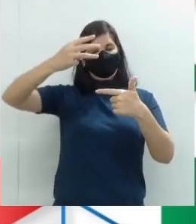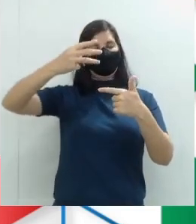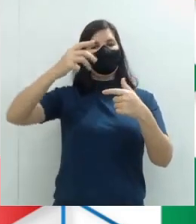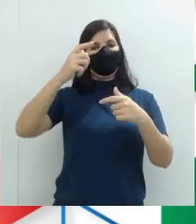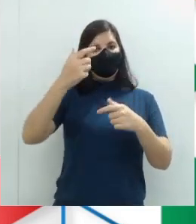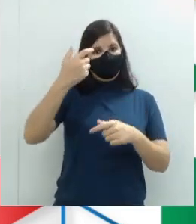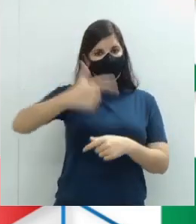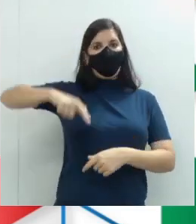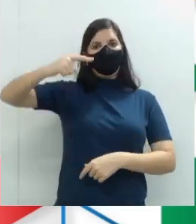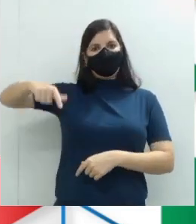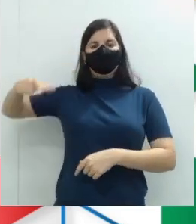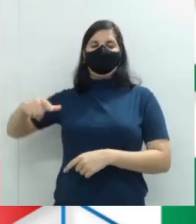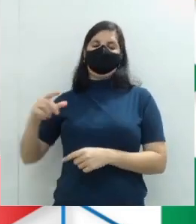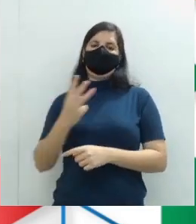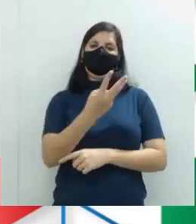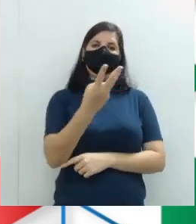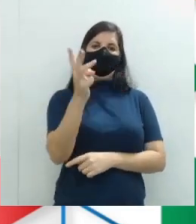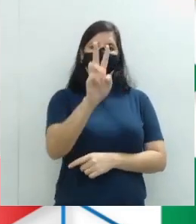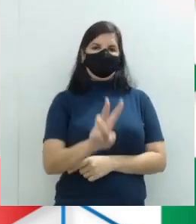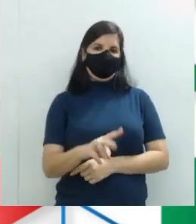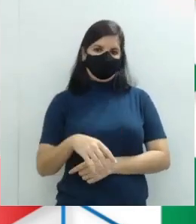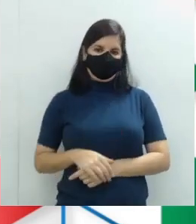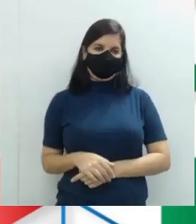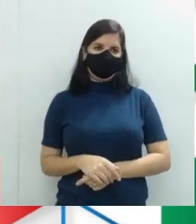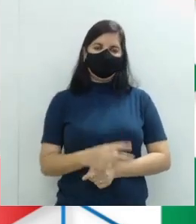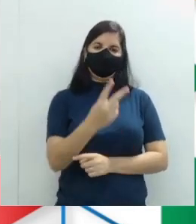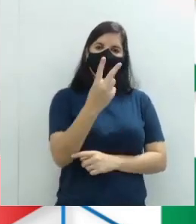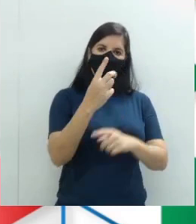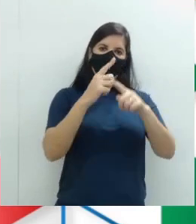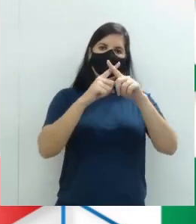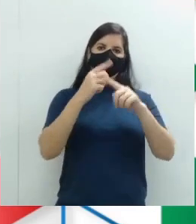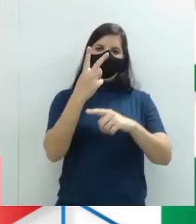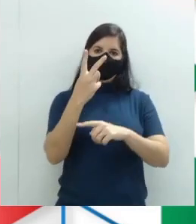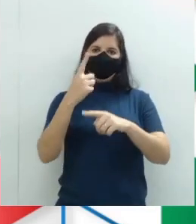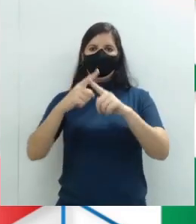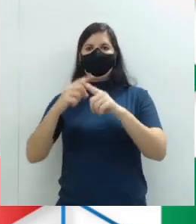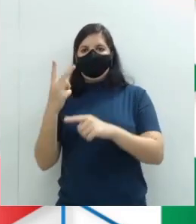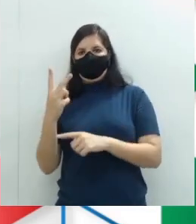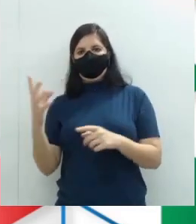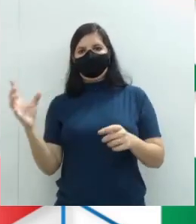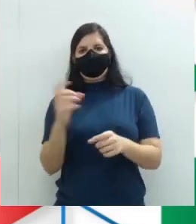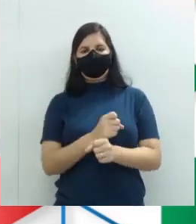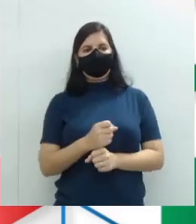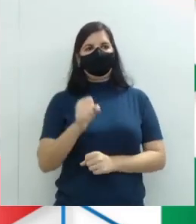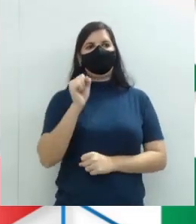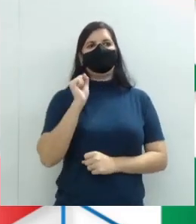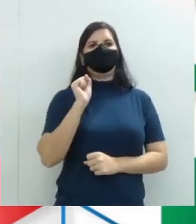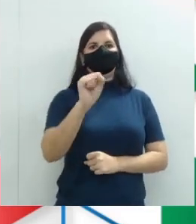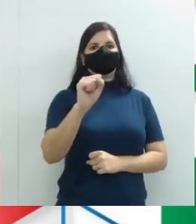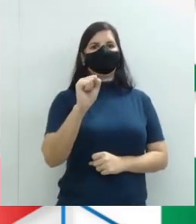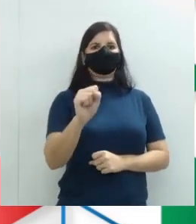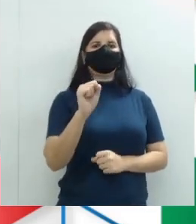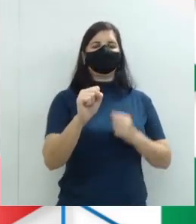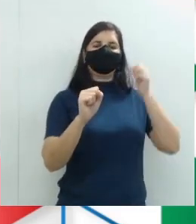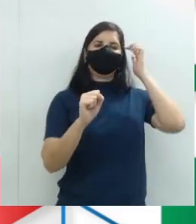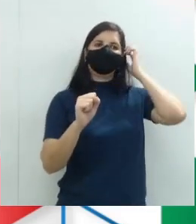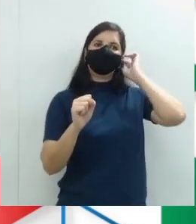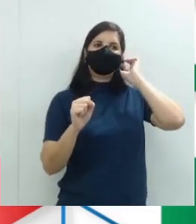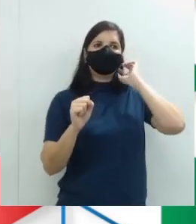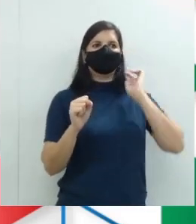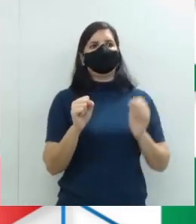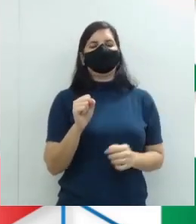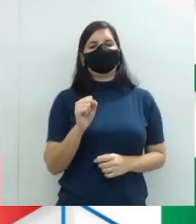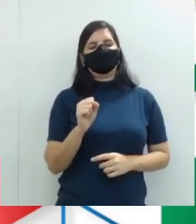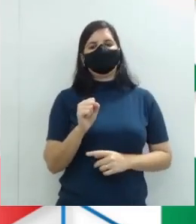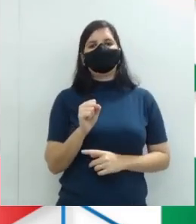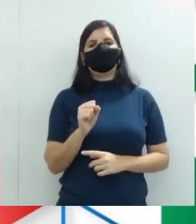de vezes que eu multiplico 2 por ele mesmo. 2 vezes 2 vezes 2. 3 vezes. Por isso, 2 elevado ao cubo.